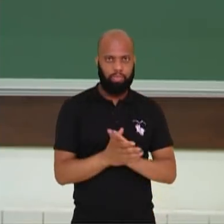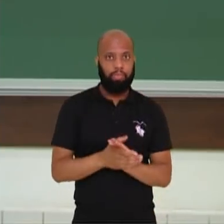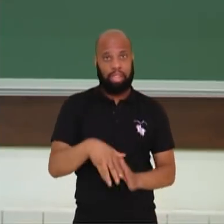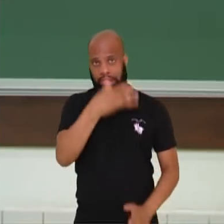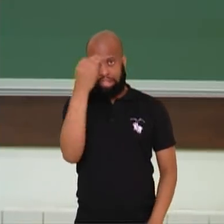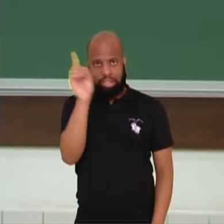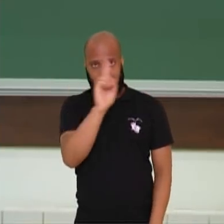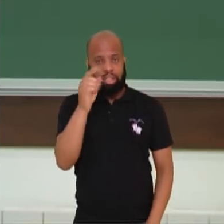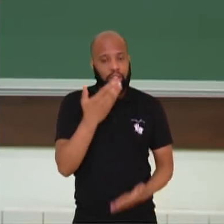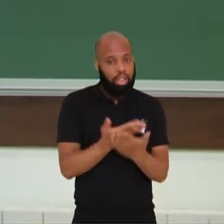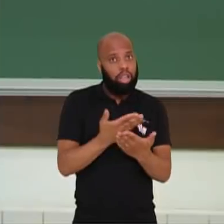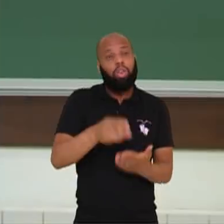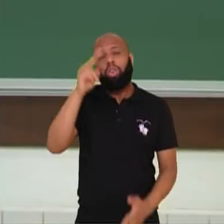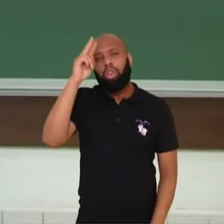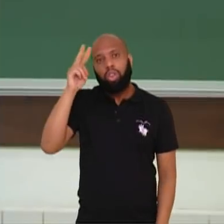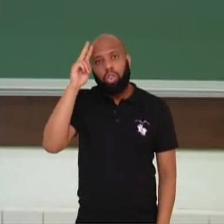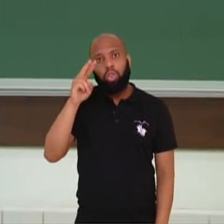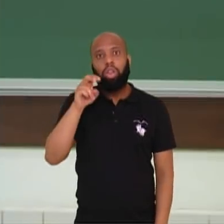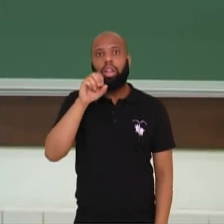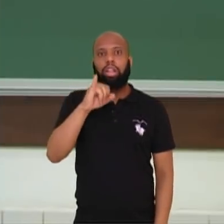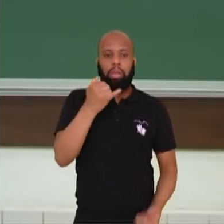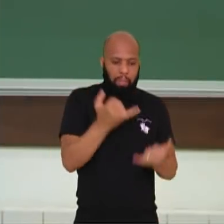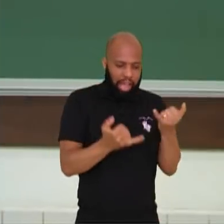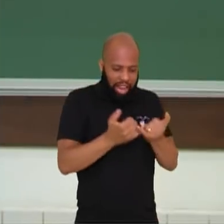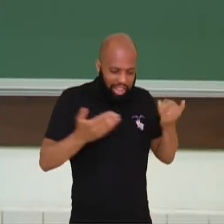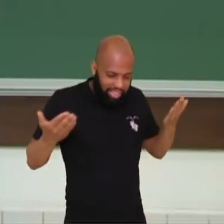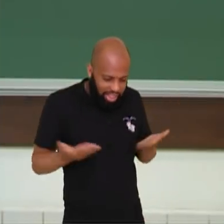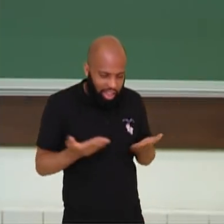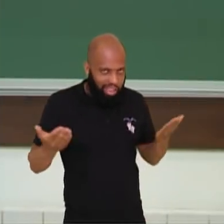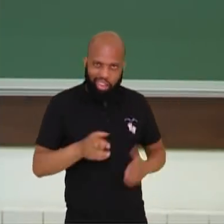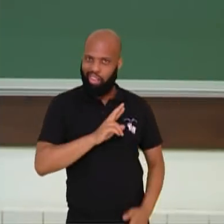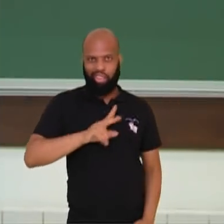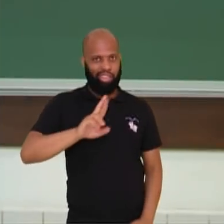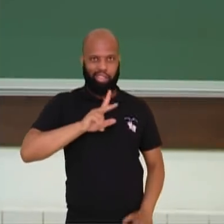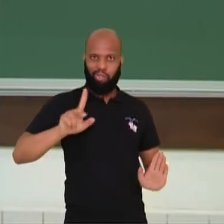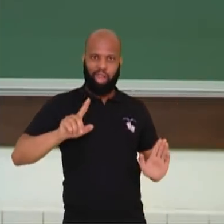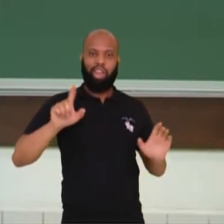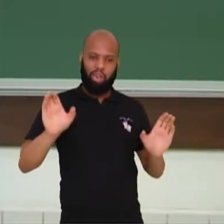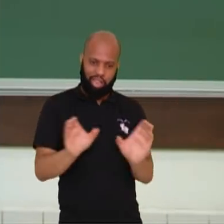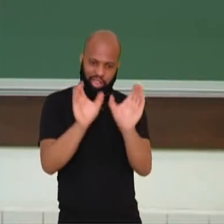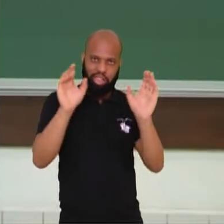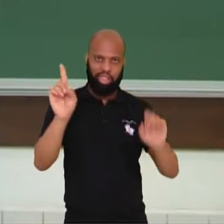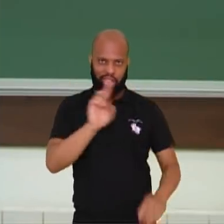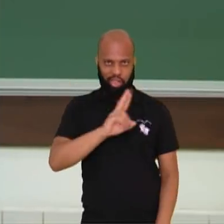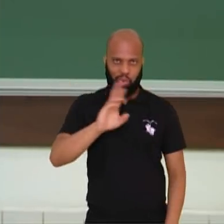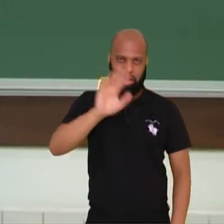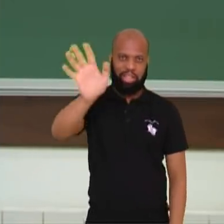essa é uma aula de história. Qualquer semelhança com a realidade não é mera coincidência.